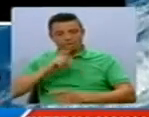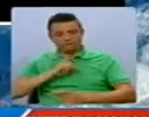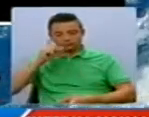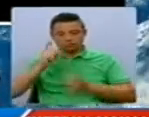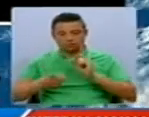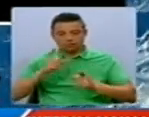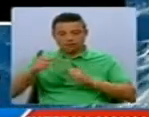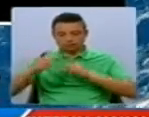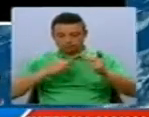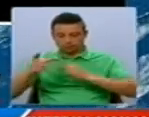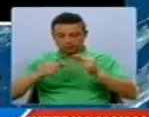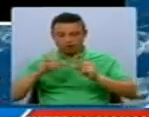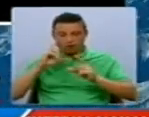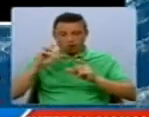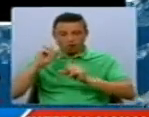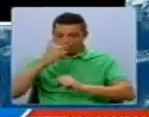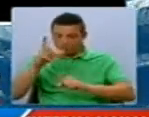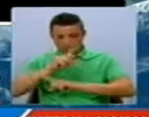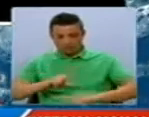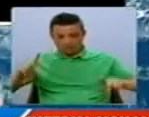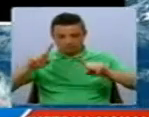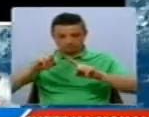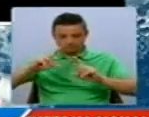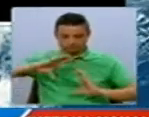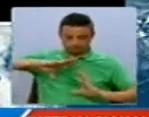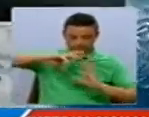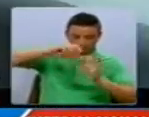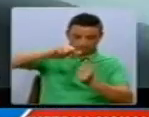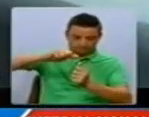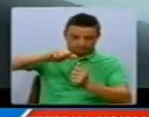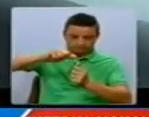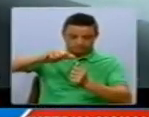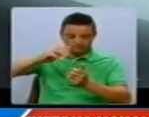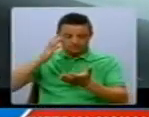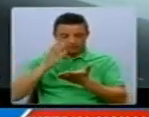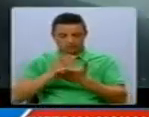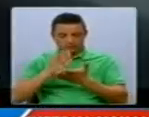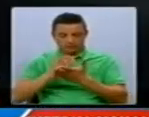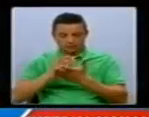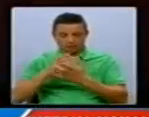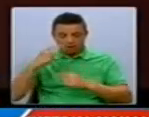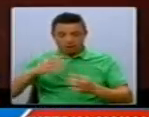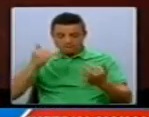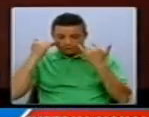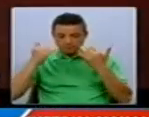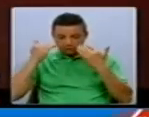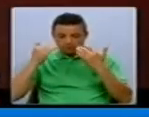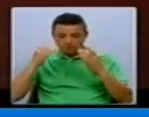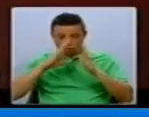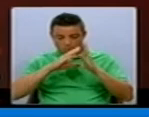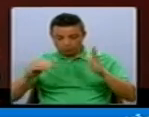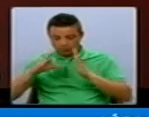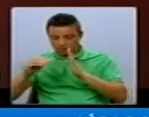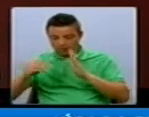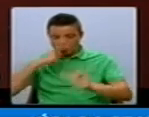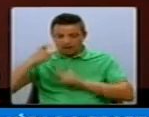se essa estrela comeu ou não planetas. Só para uma pequena pista relacionada com este modelo, os cientistas também